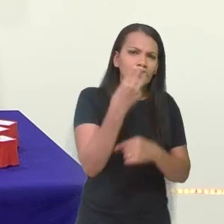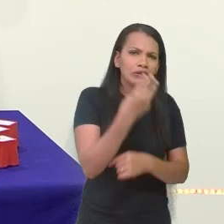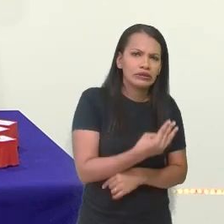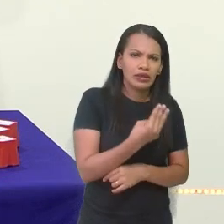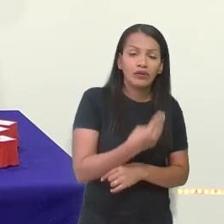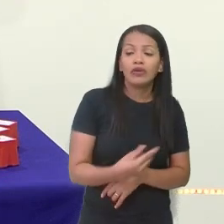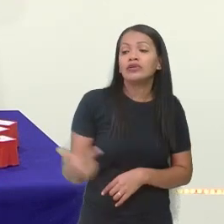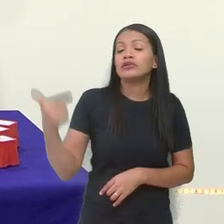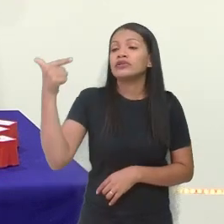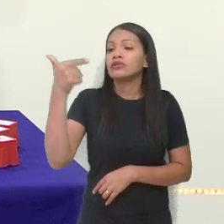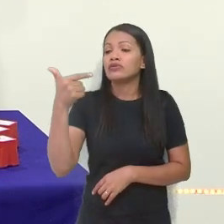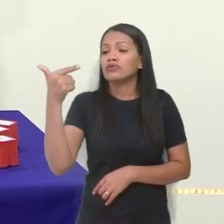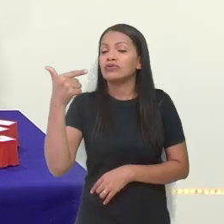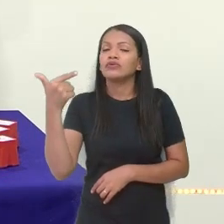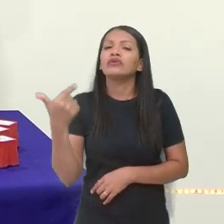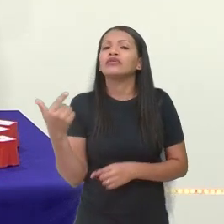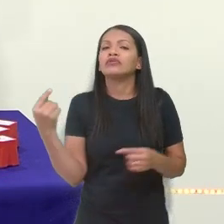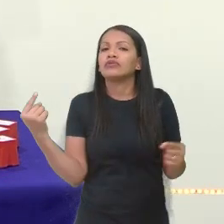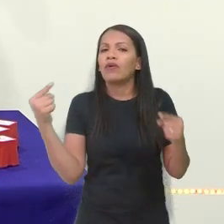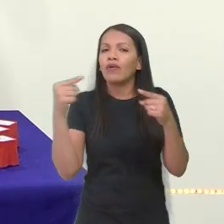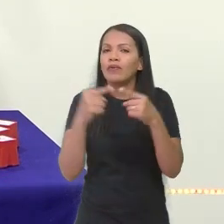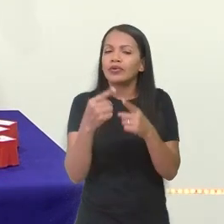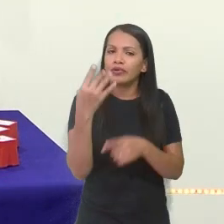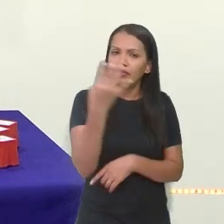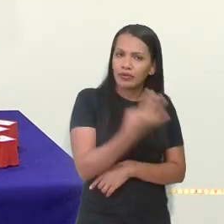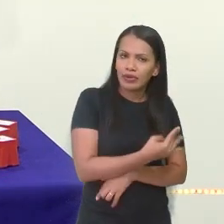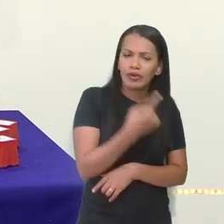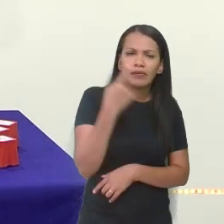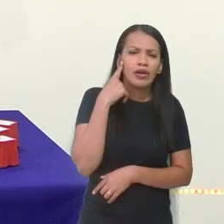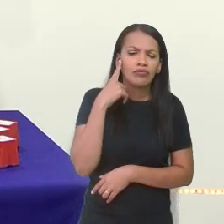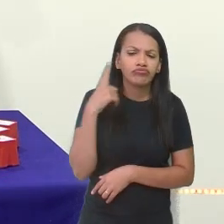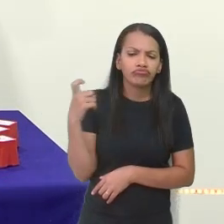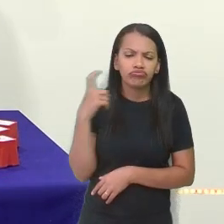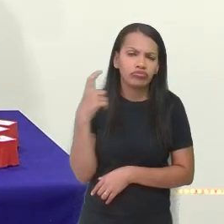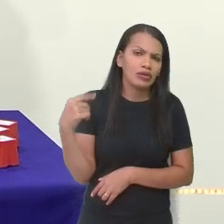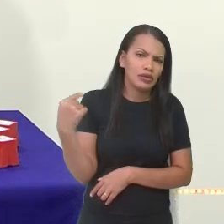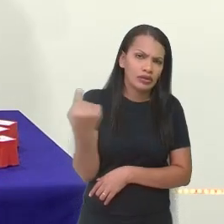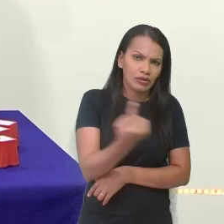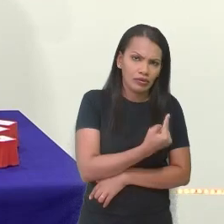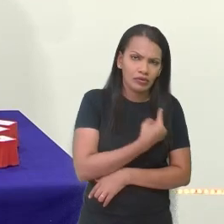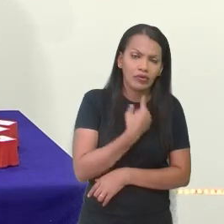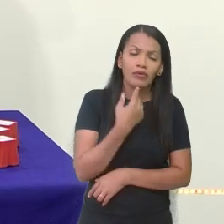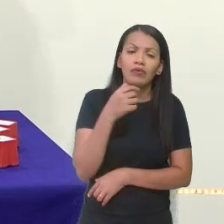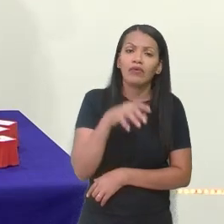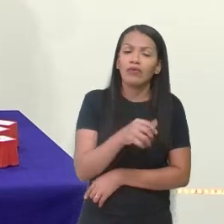aí para trabalhar a sonoridade na cabecinha da gente.